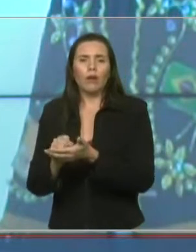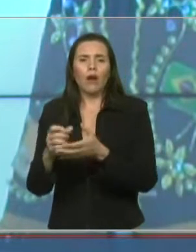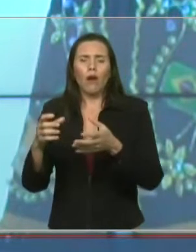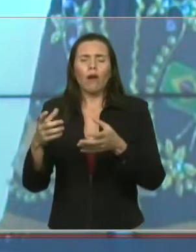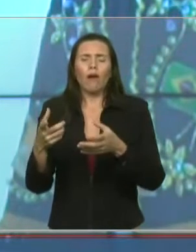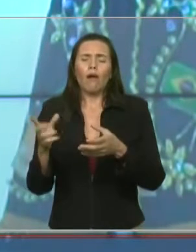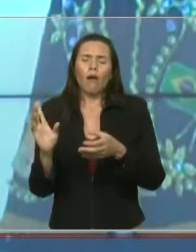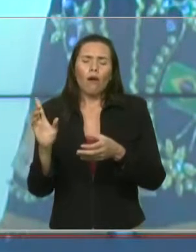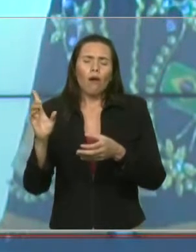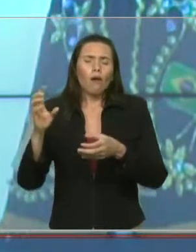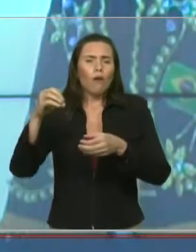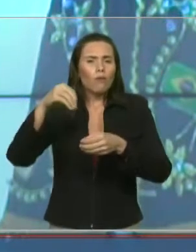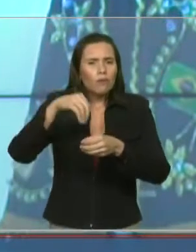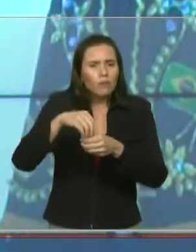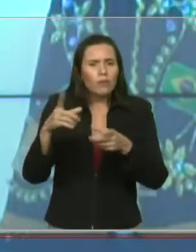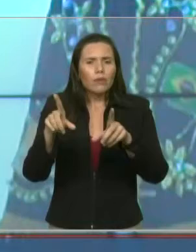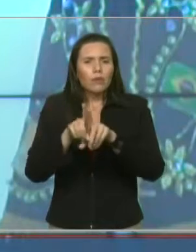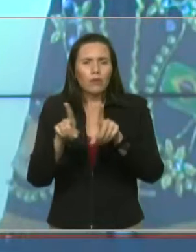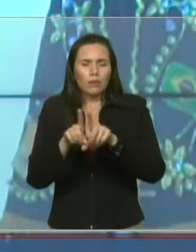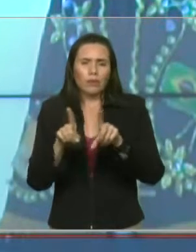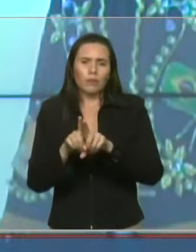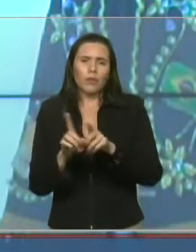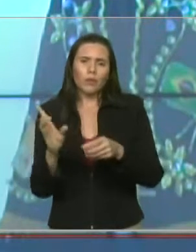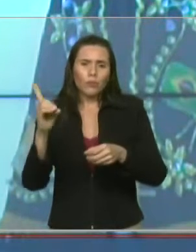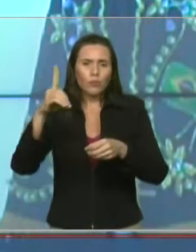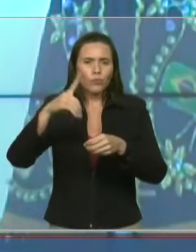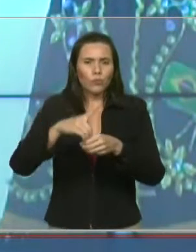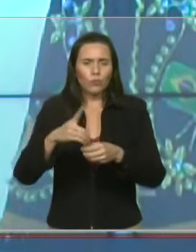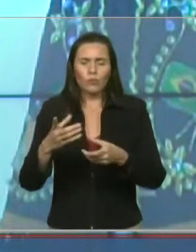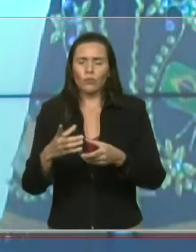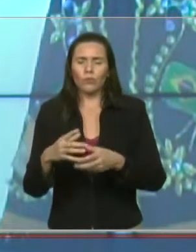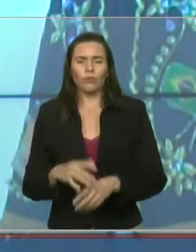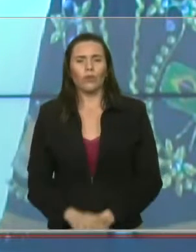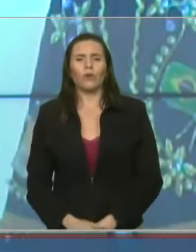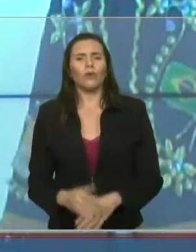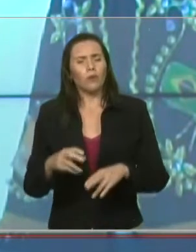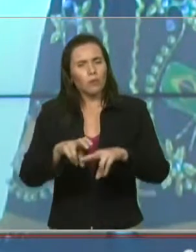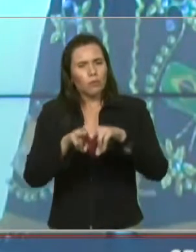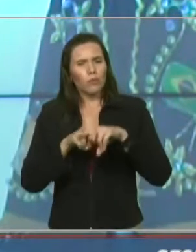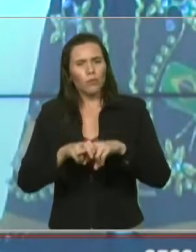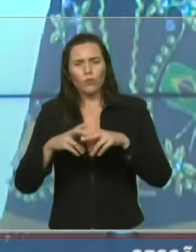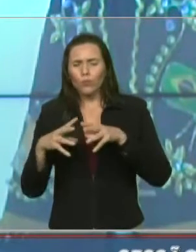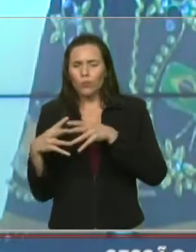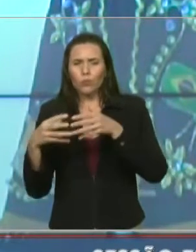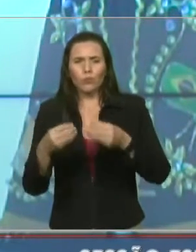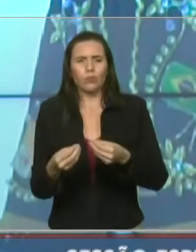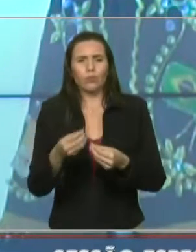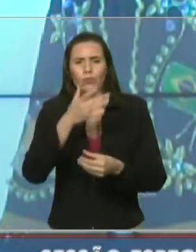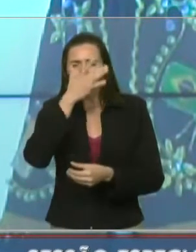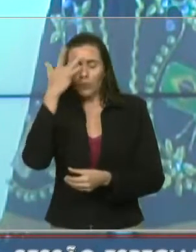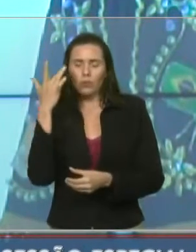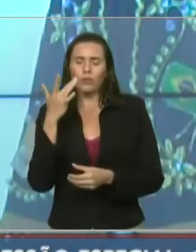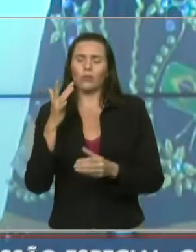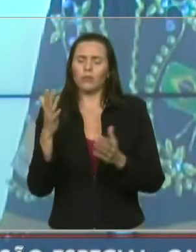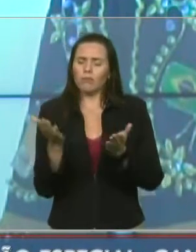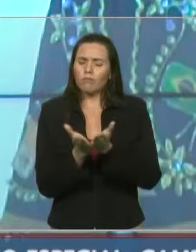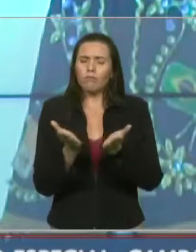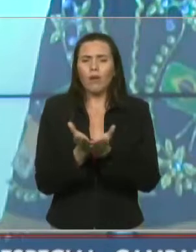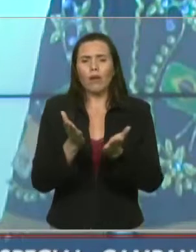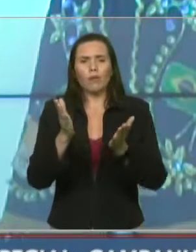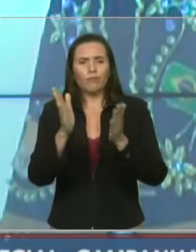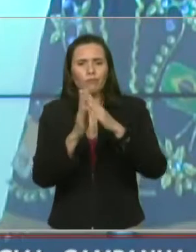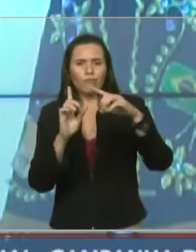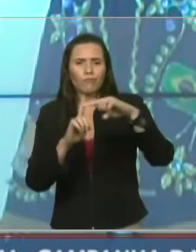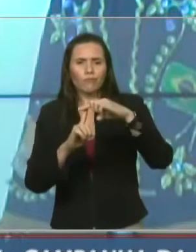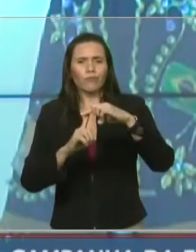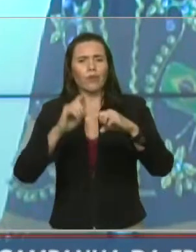comunidades serão convidadas a dar a sua contribuição do caminho quaresmal realizado, o caminho da conversão, para podermos,